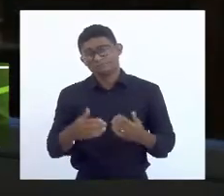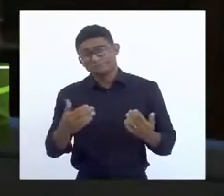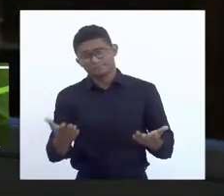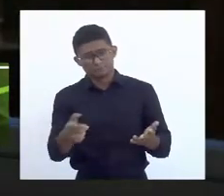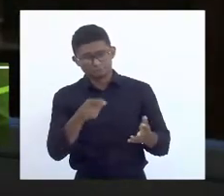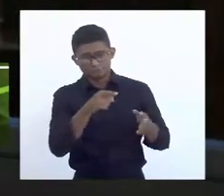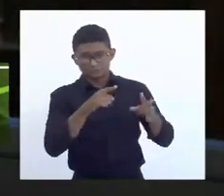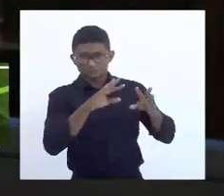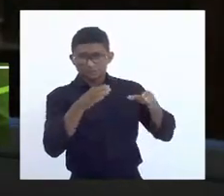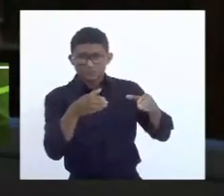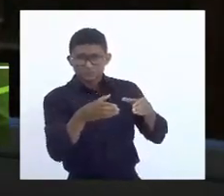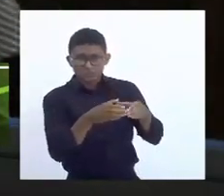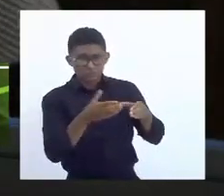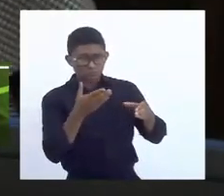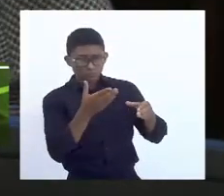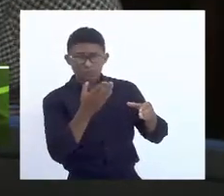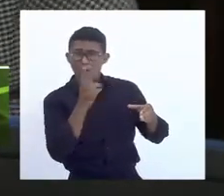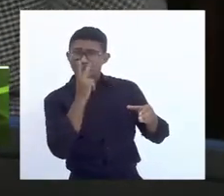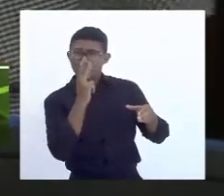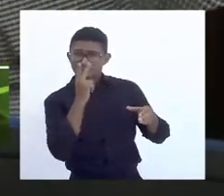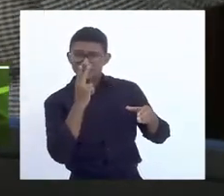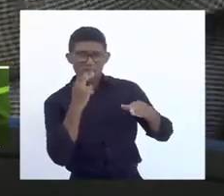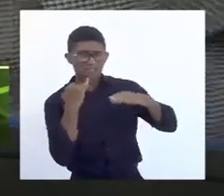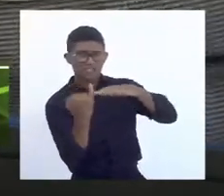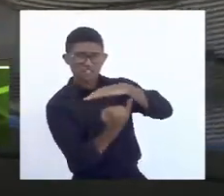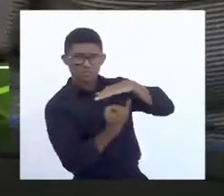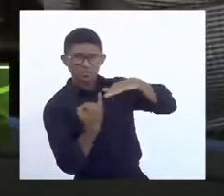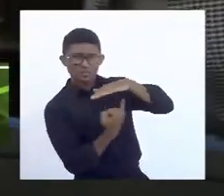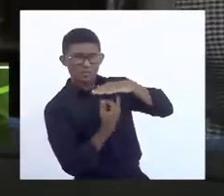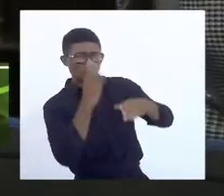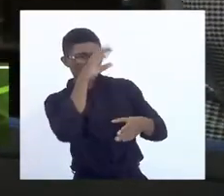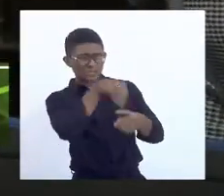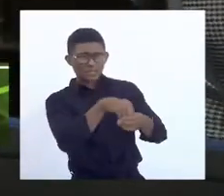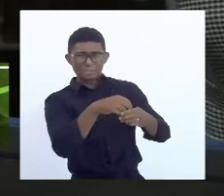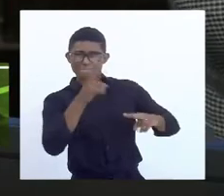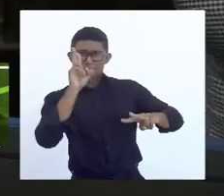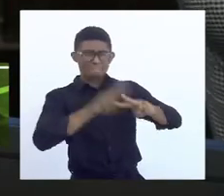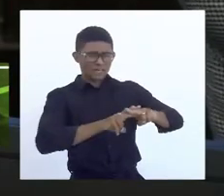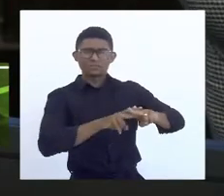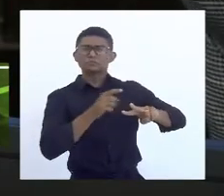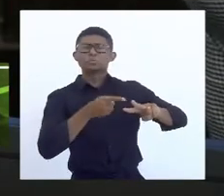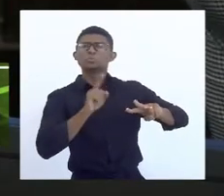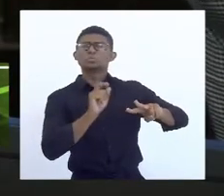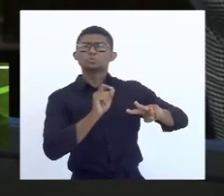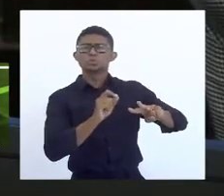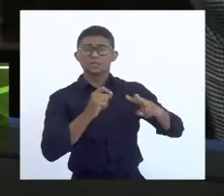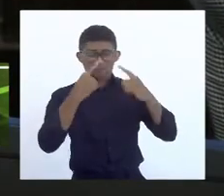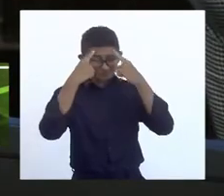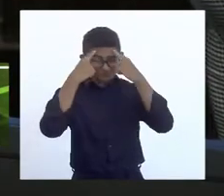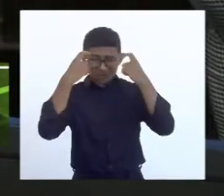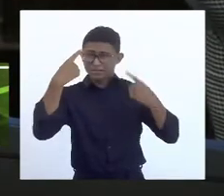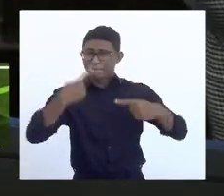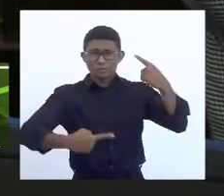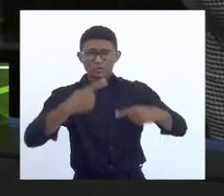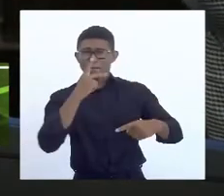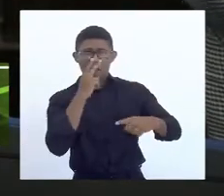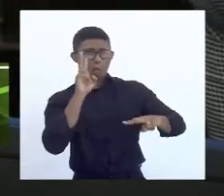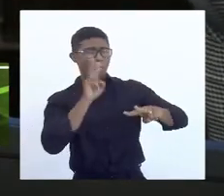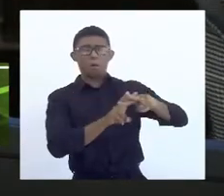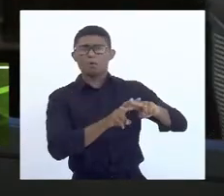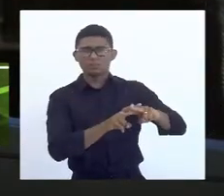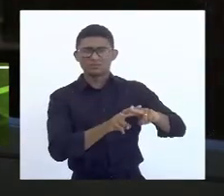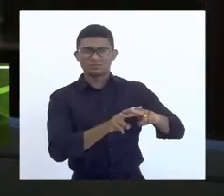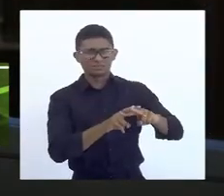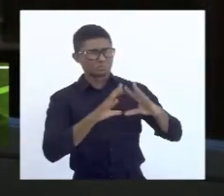casa institucionaliza também a violência política contra a mulher. Então, eu acho que esse é um elemento